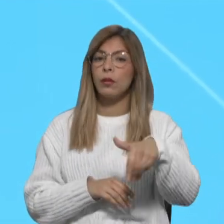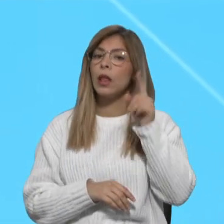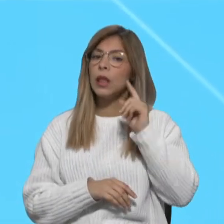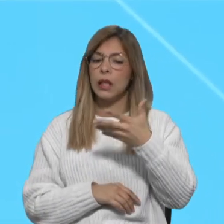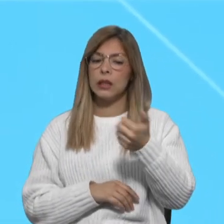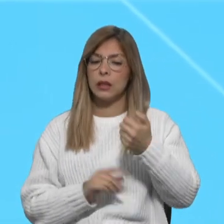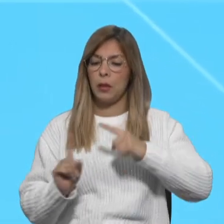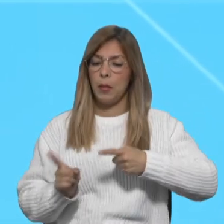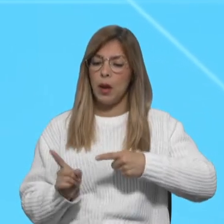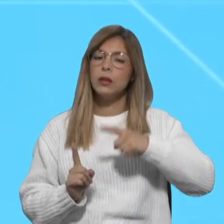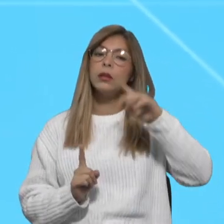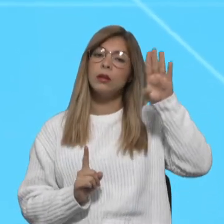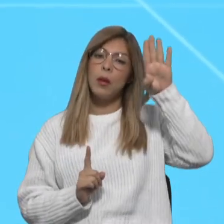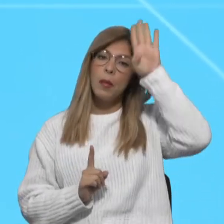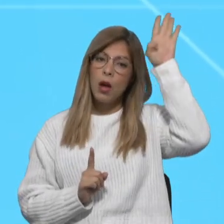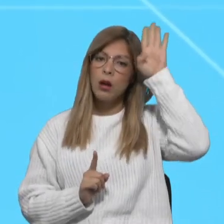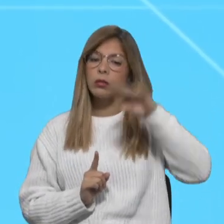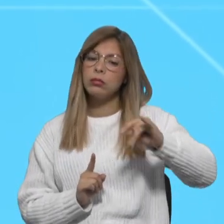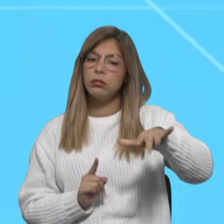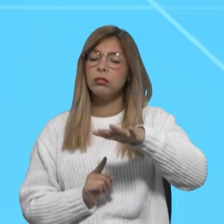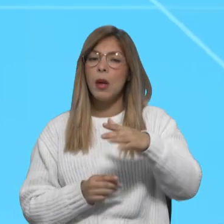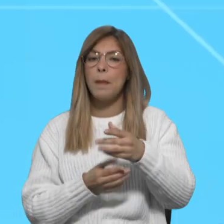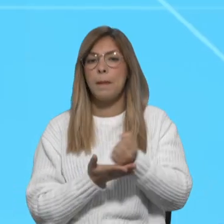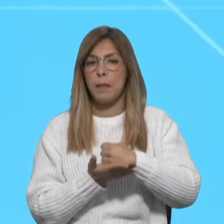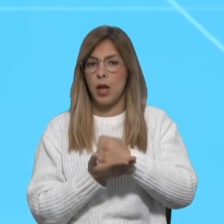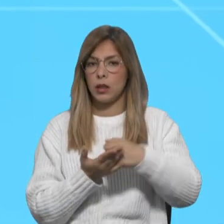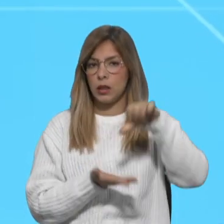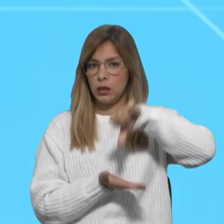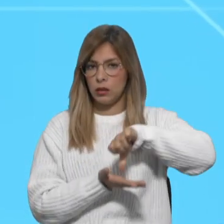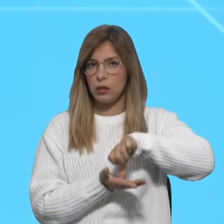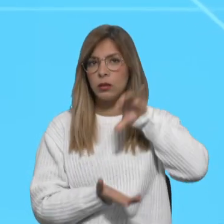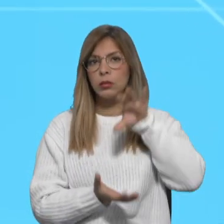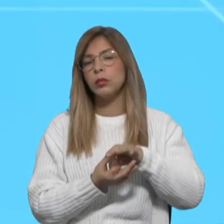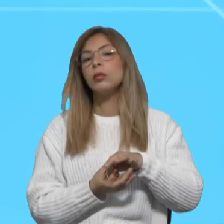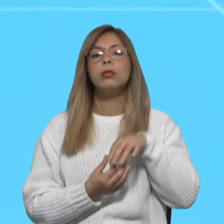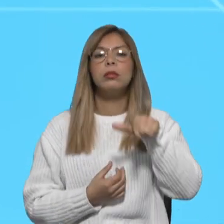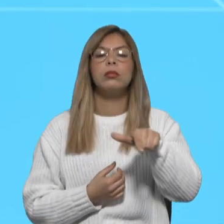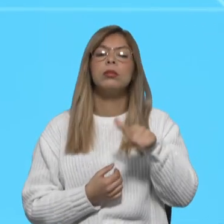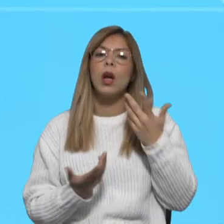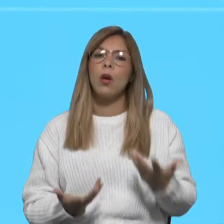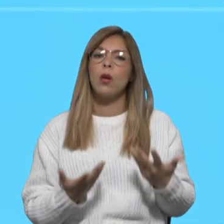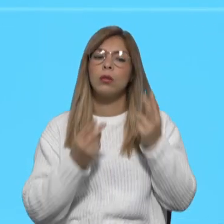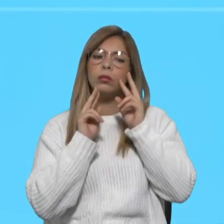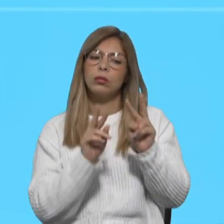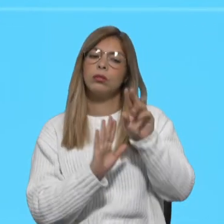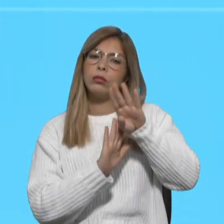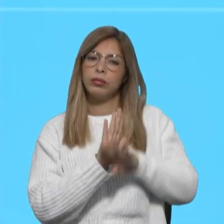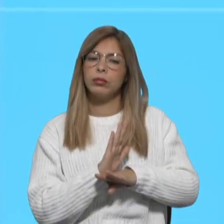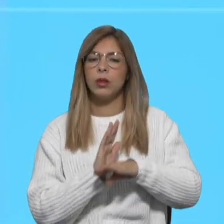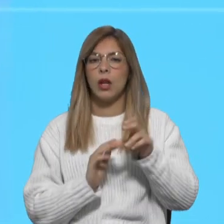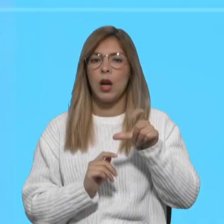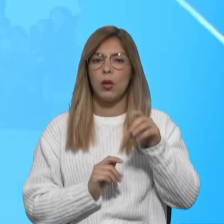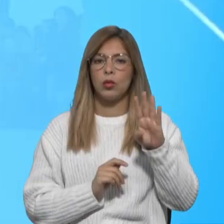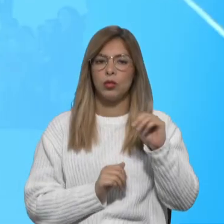na Praça Central, uma iniciativa da Conferência Nacional das Associações do Apostolado dos Leigos, que analisamos neste programa com Carlos Liz,